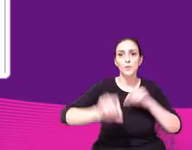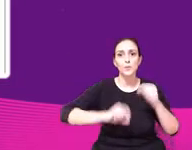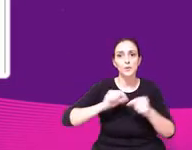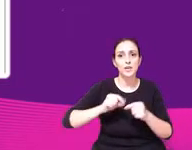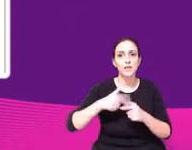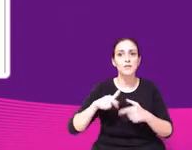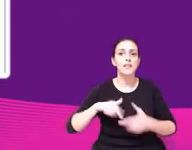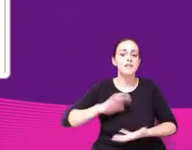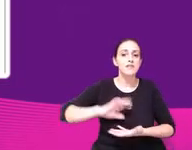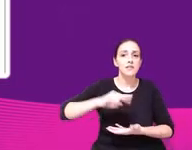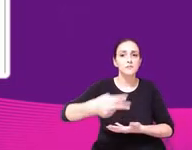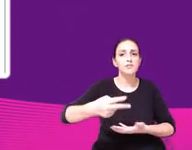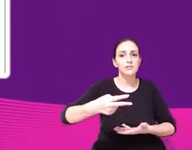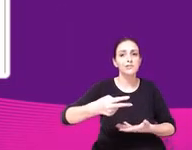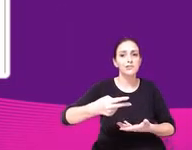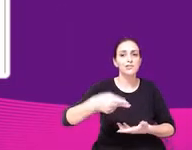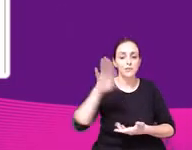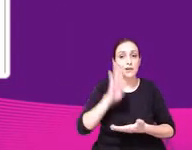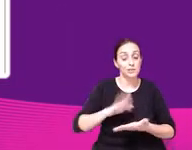no Brasil nessa época.